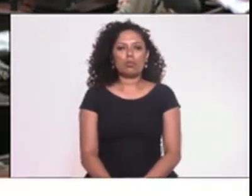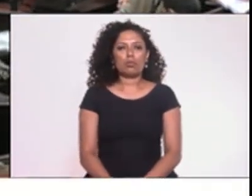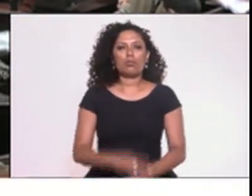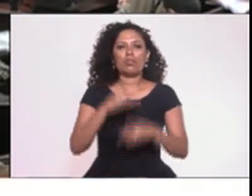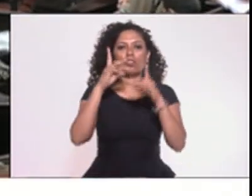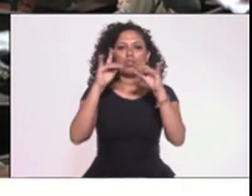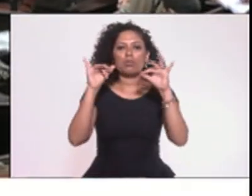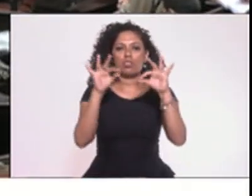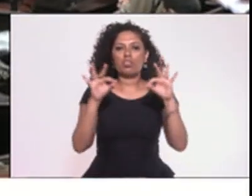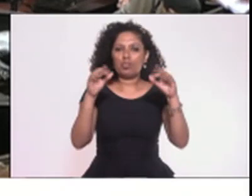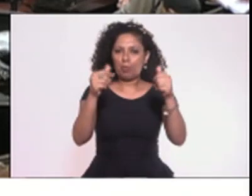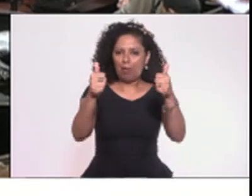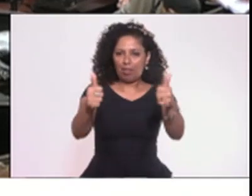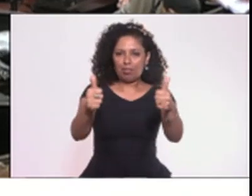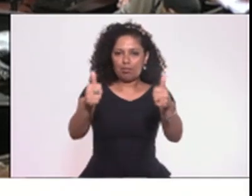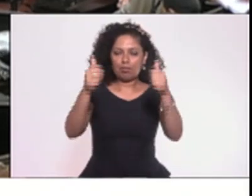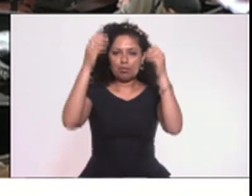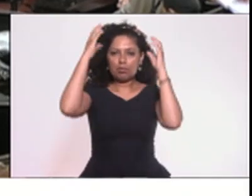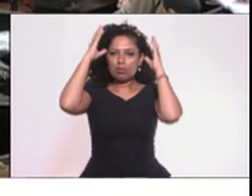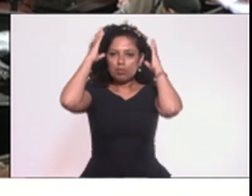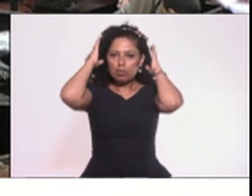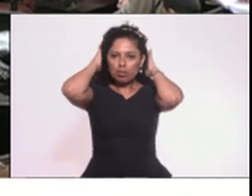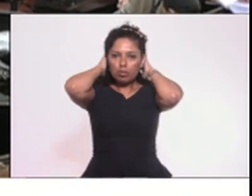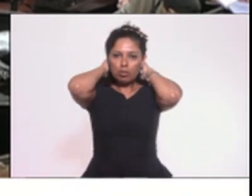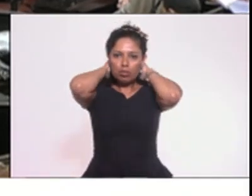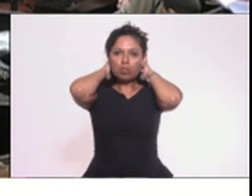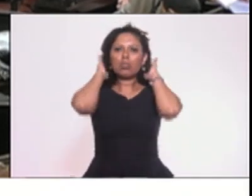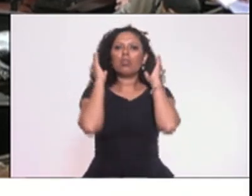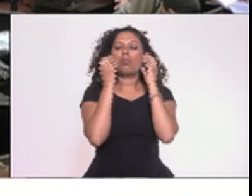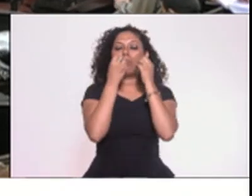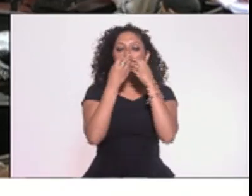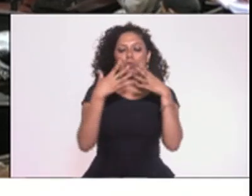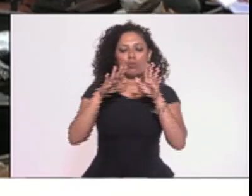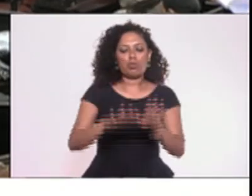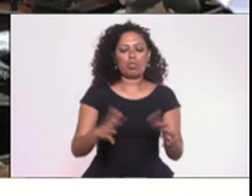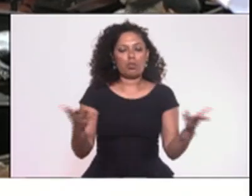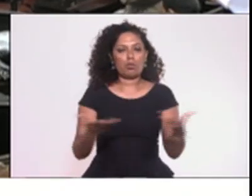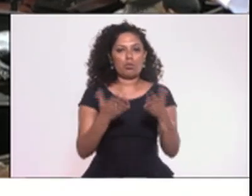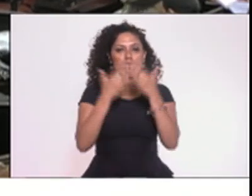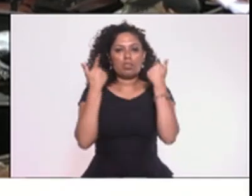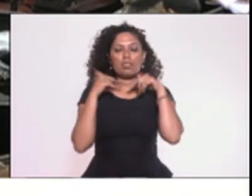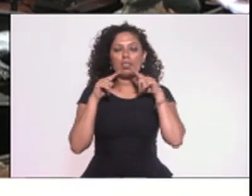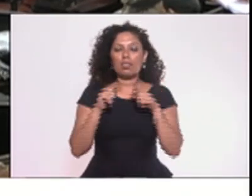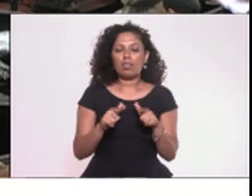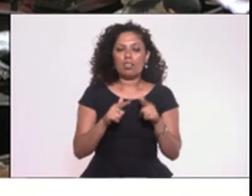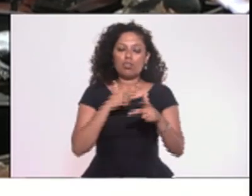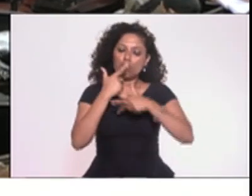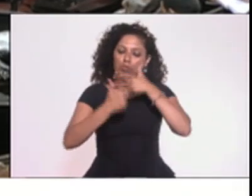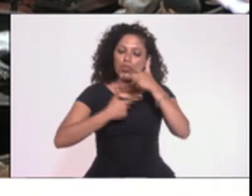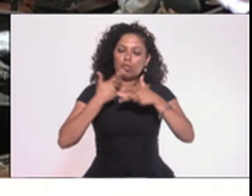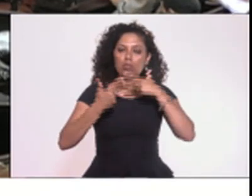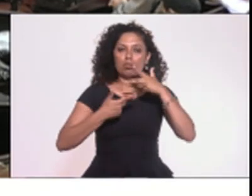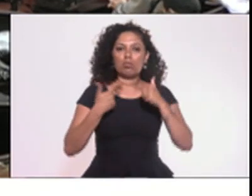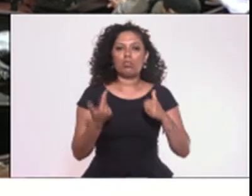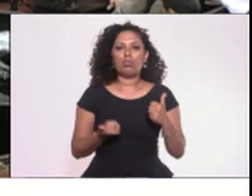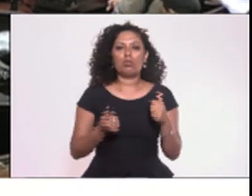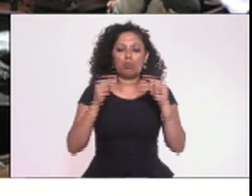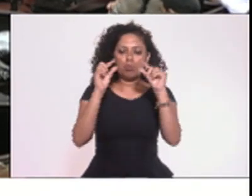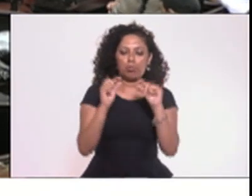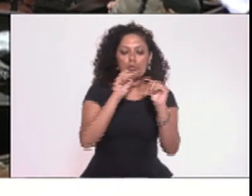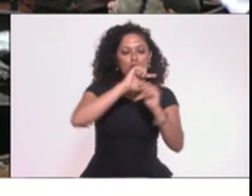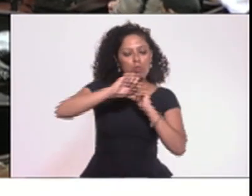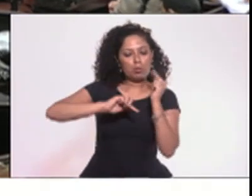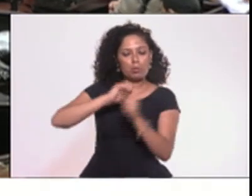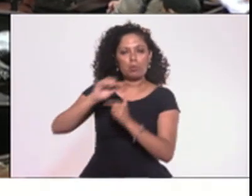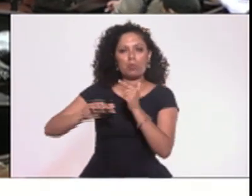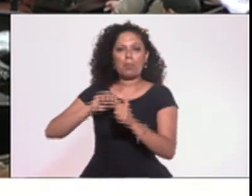Bom dia, tudo bem? É um prazer estar aqui nesta casa, falando um pouco sobre o trabalho que o